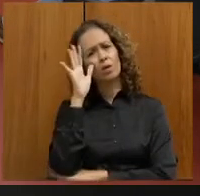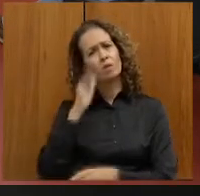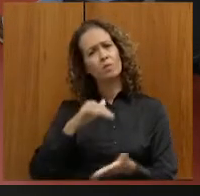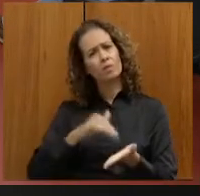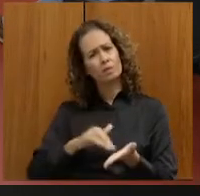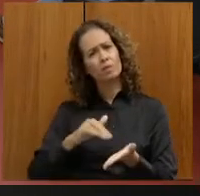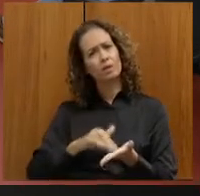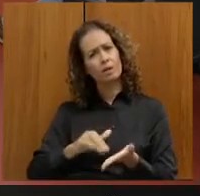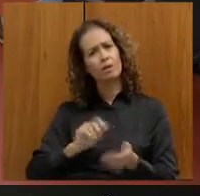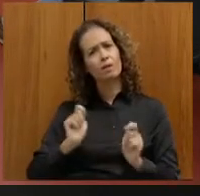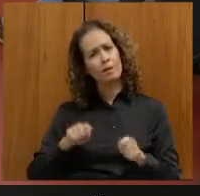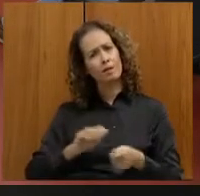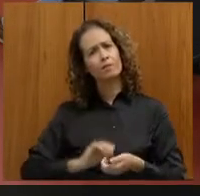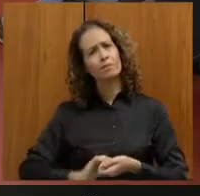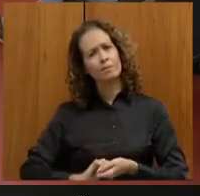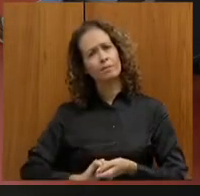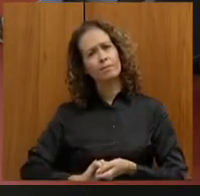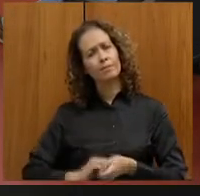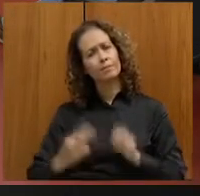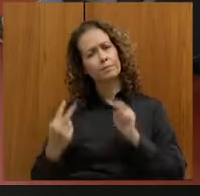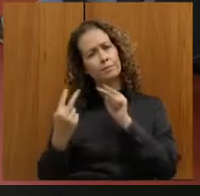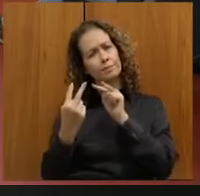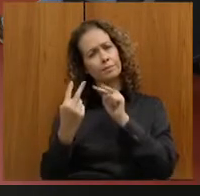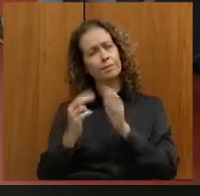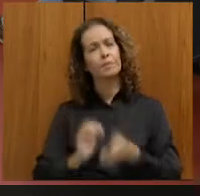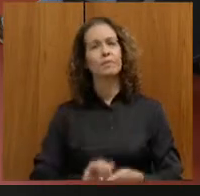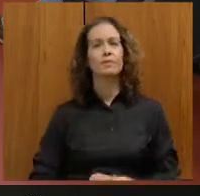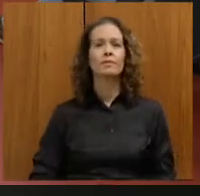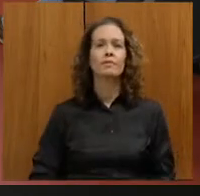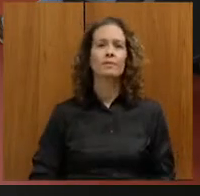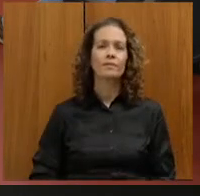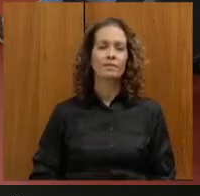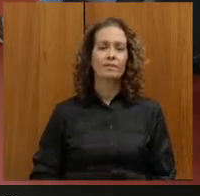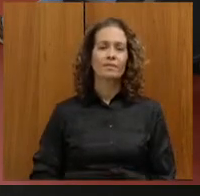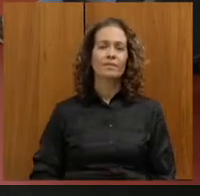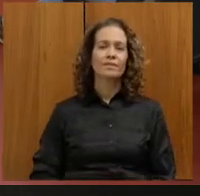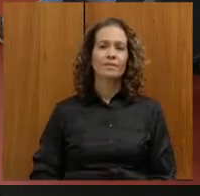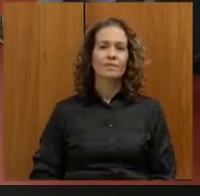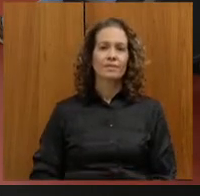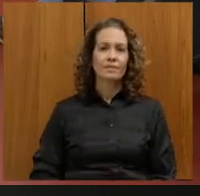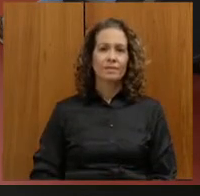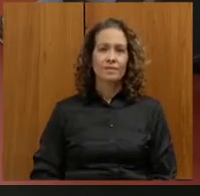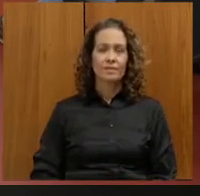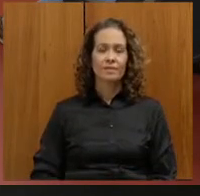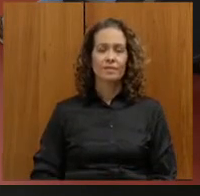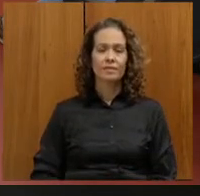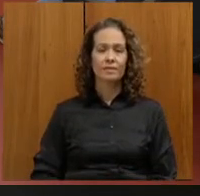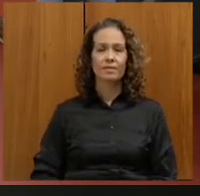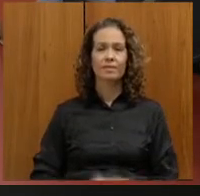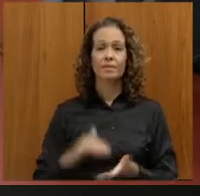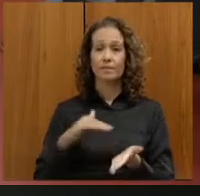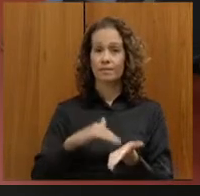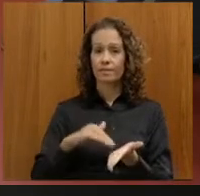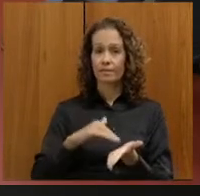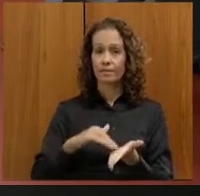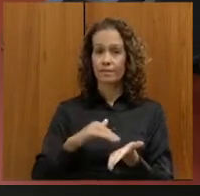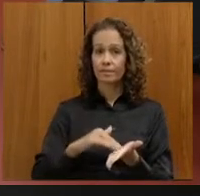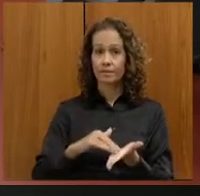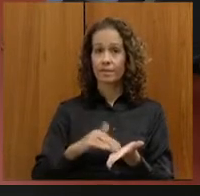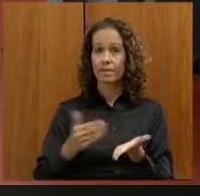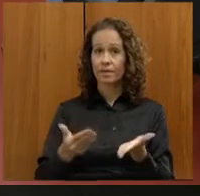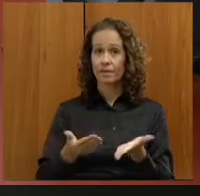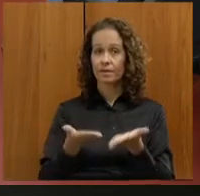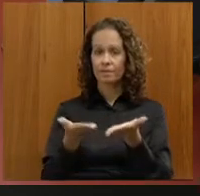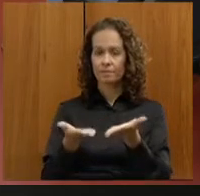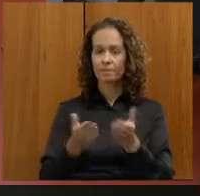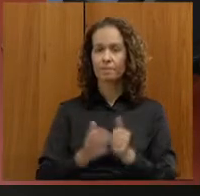secretário E aí com a palavra o secretário Gustavo